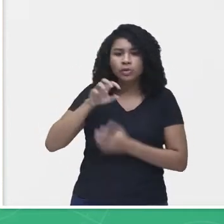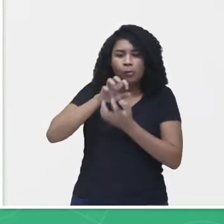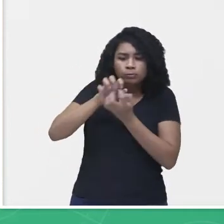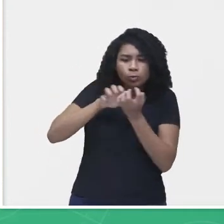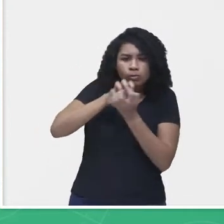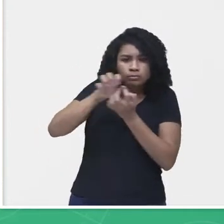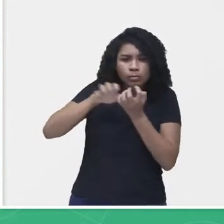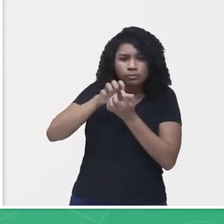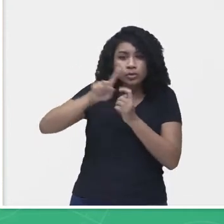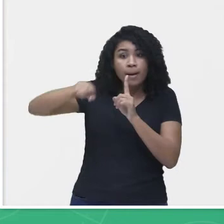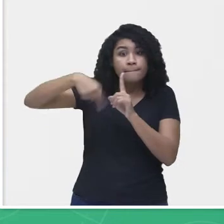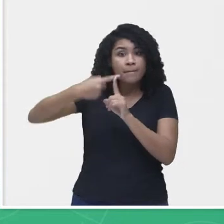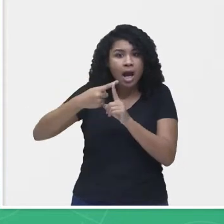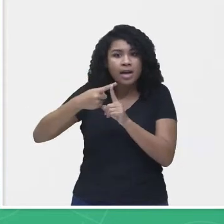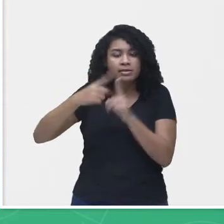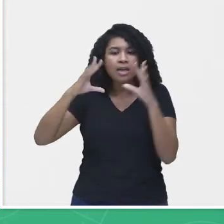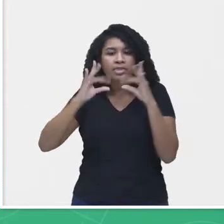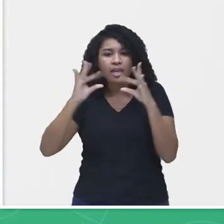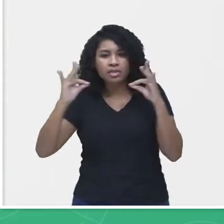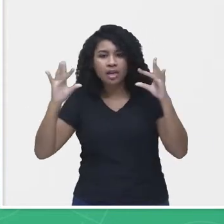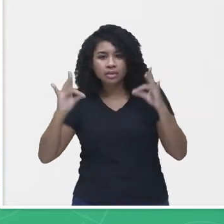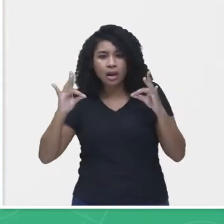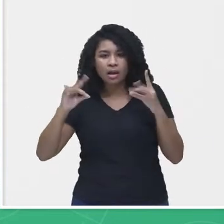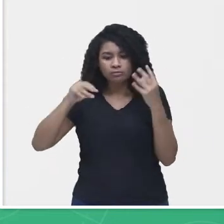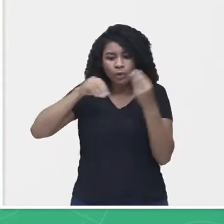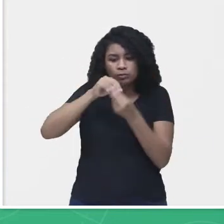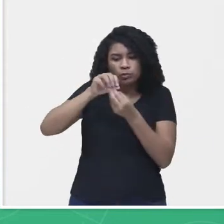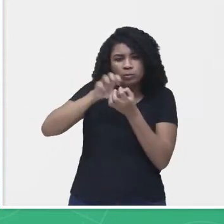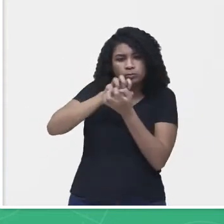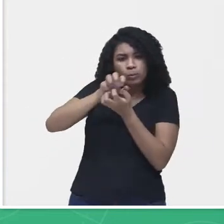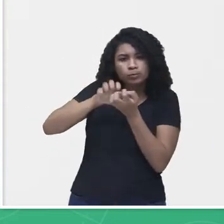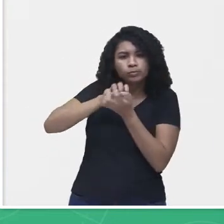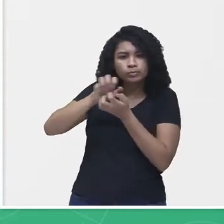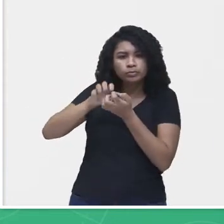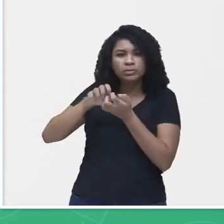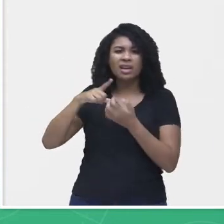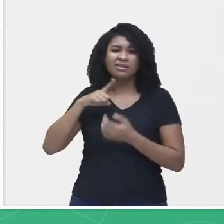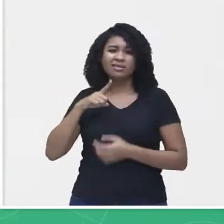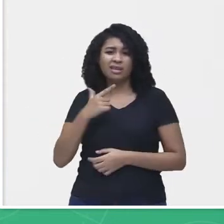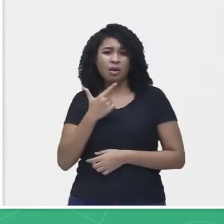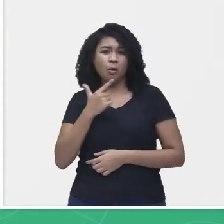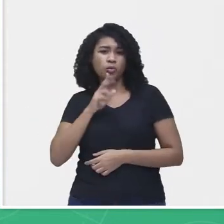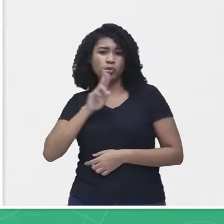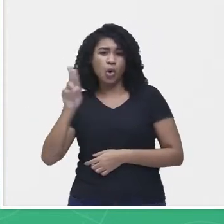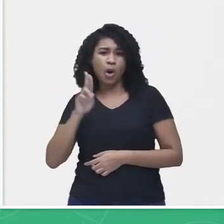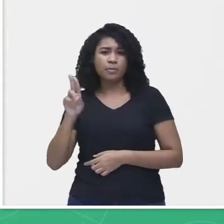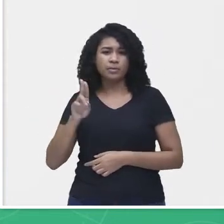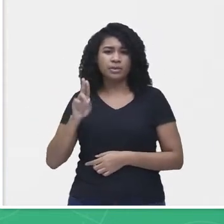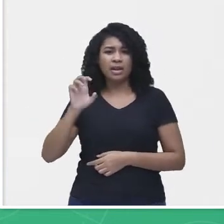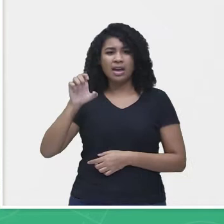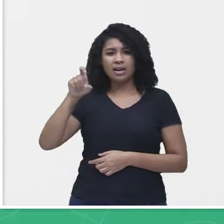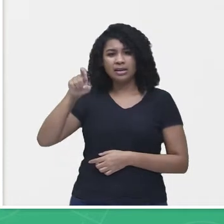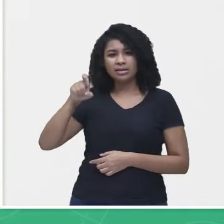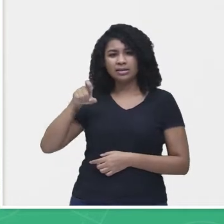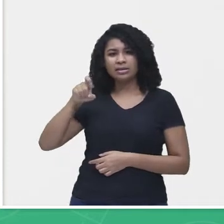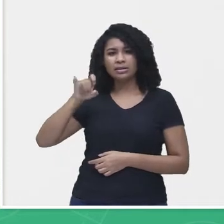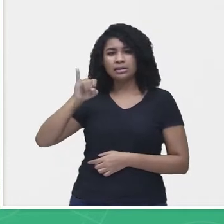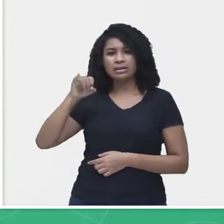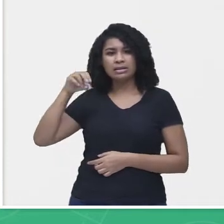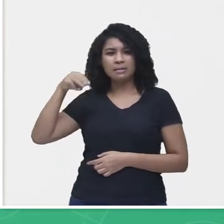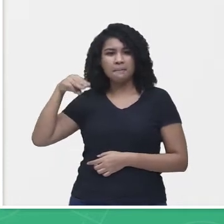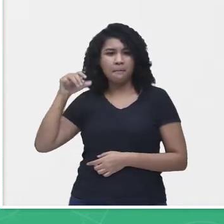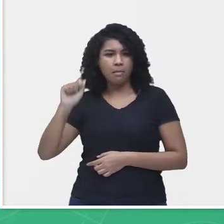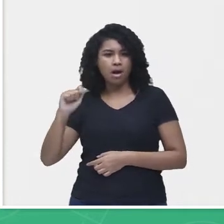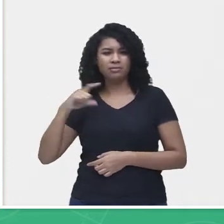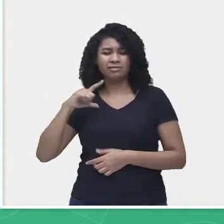das enzimas? Pois é. Que enzima? A epitialina é uma enzima, né, ou a amilase salivar, já começa quebrando carboidrato